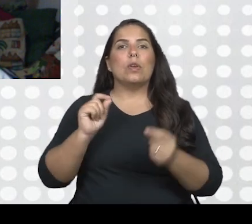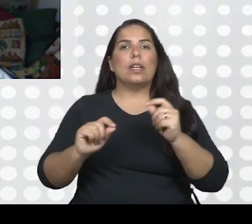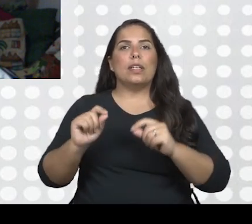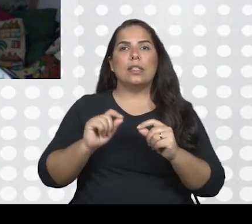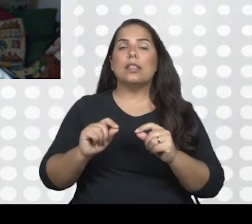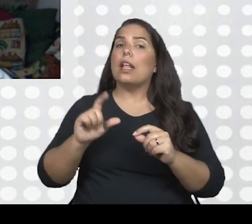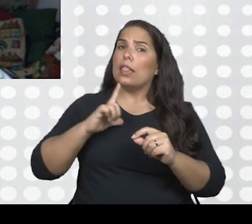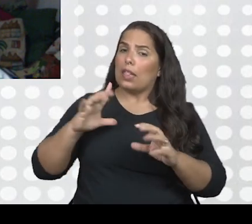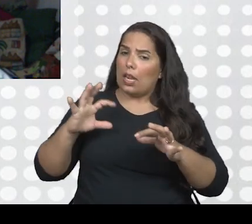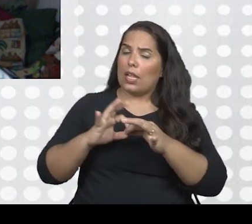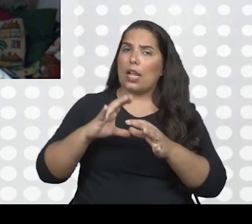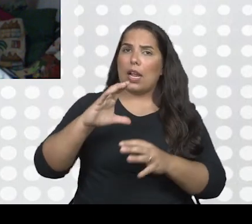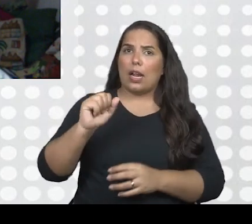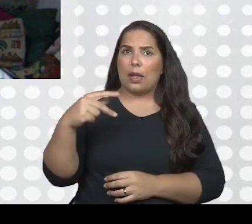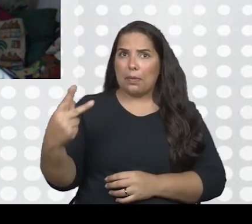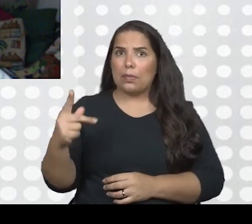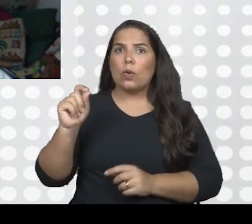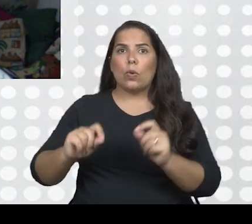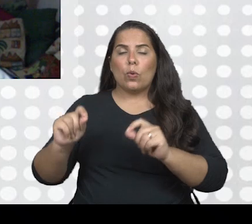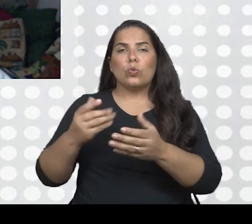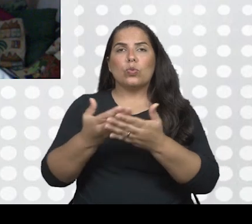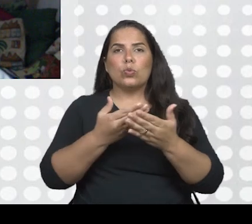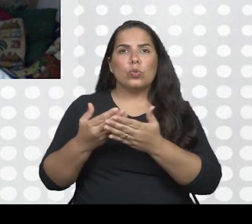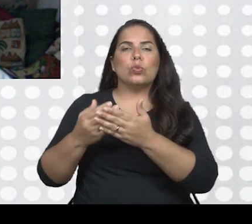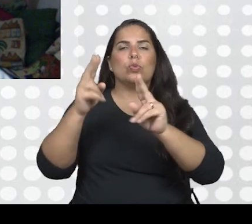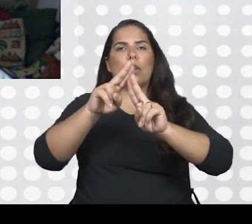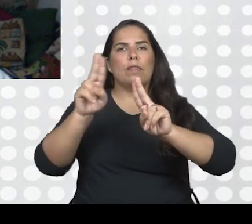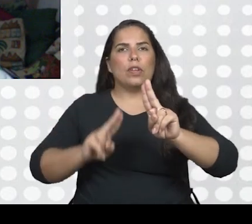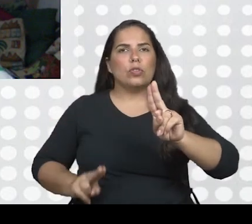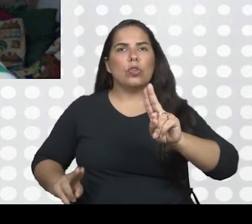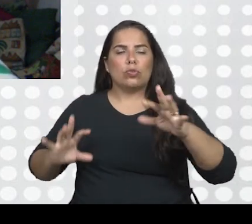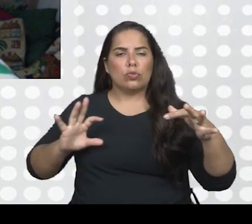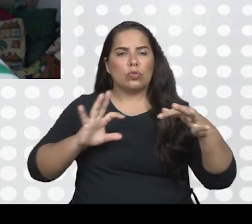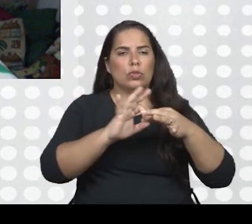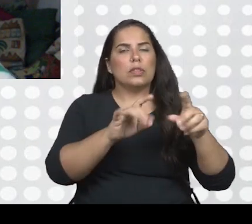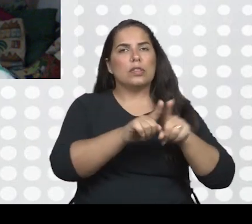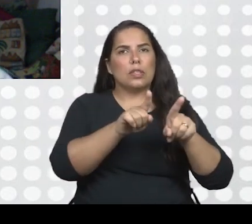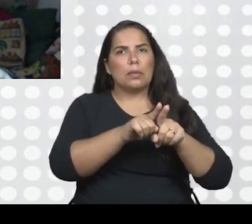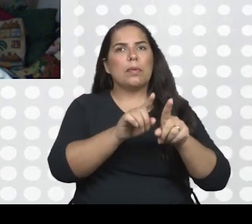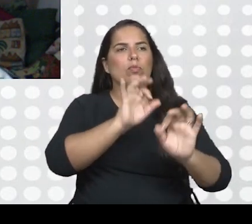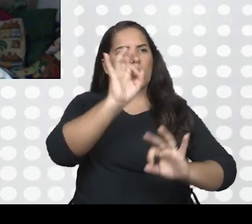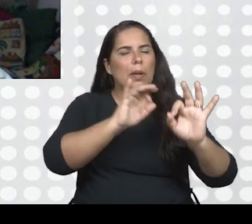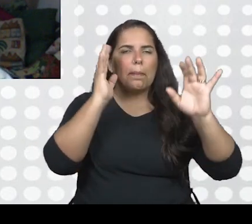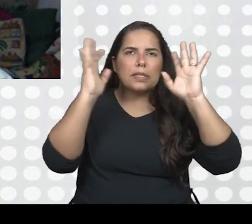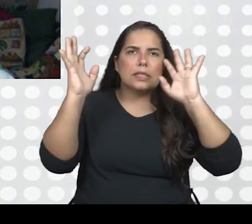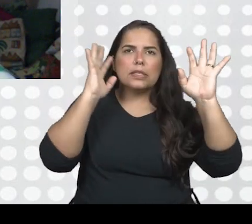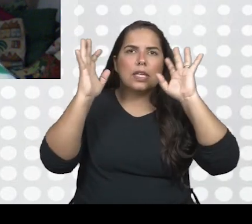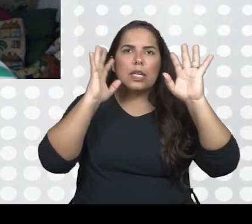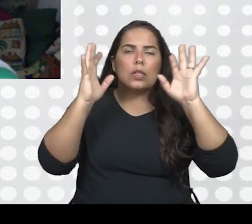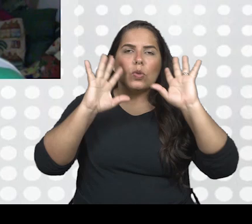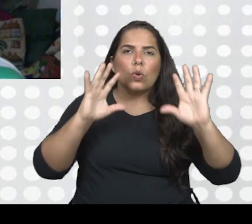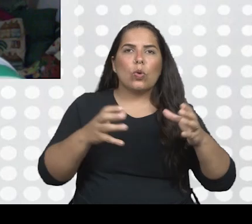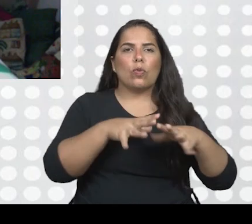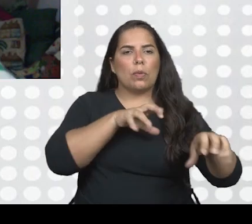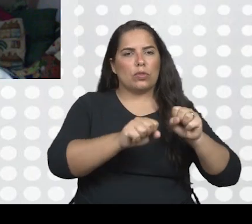cátedra do Colégio Brasileiro de Altos Estudos, da UFRJ, articulada, quer dizer, formulada e pensada pelo